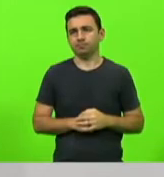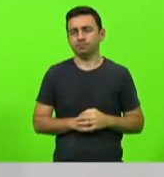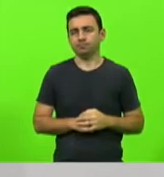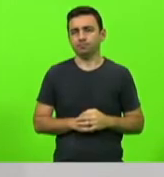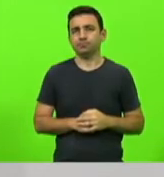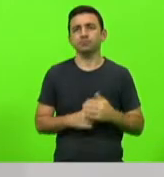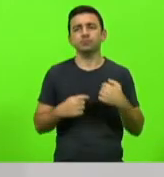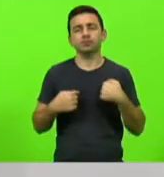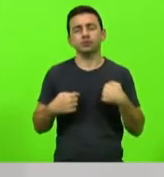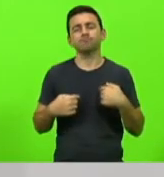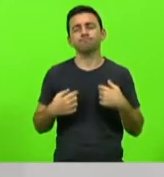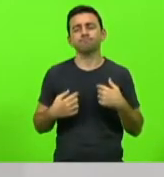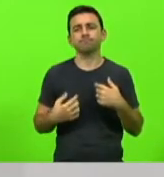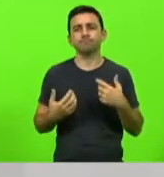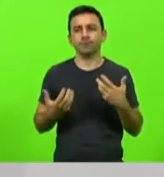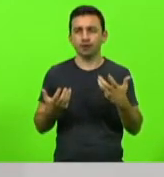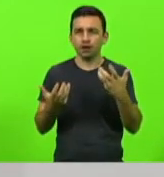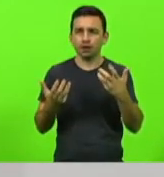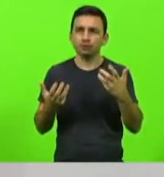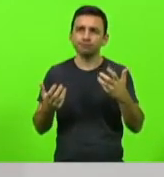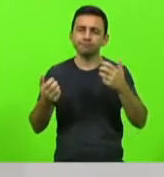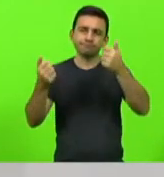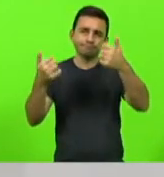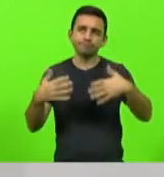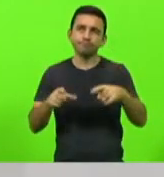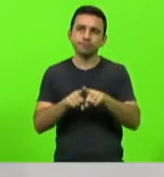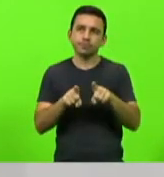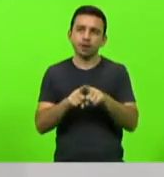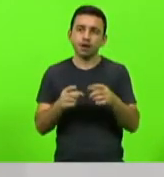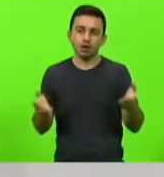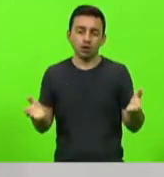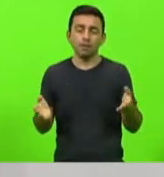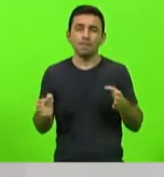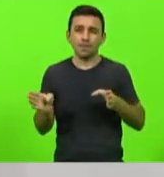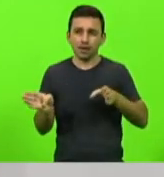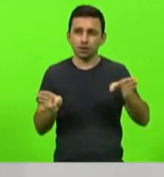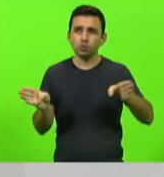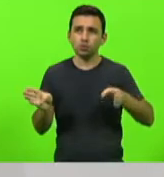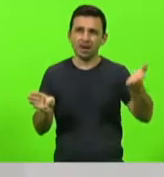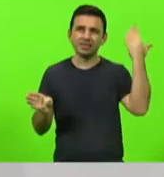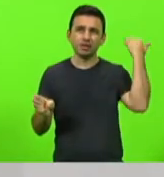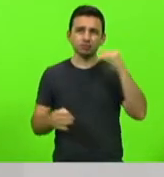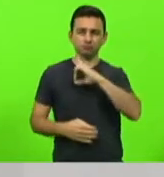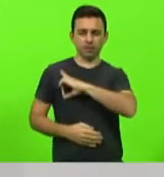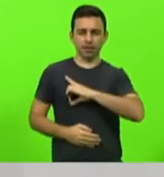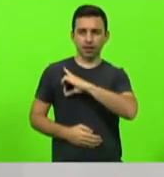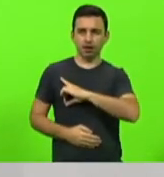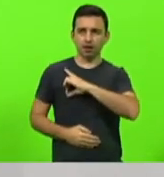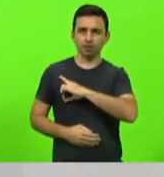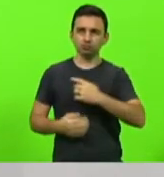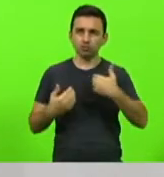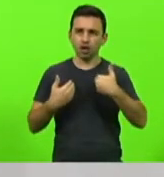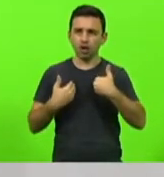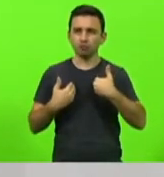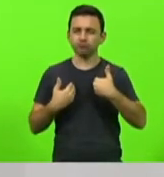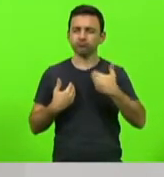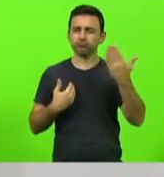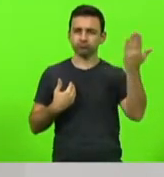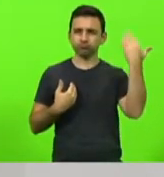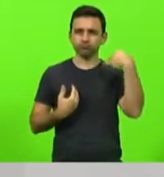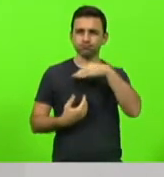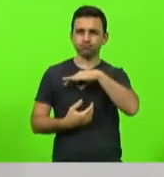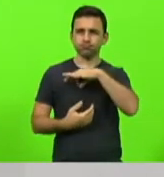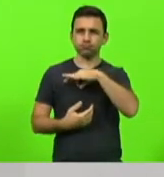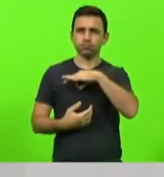quero dizer que, no período como delegado-geral de polícia, eu procurei fazer